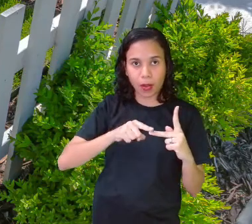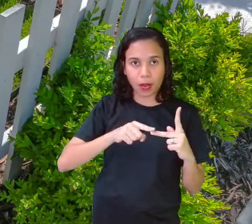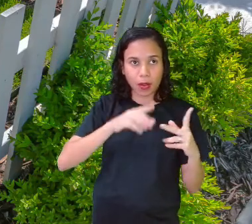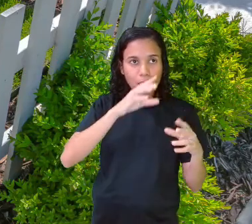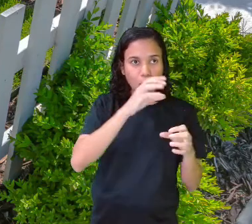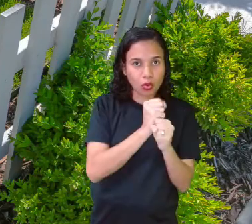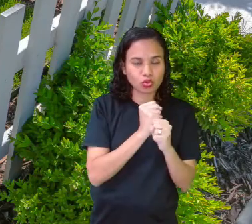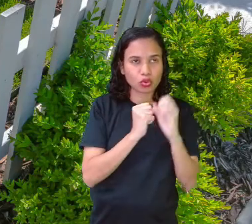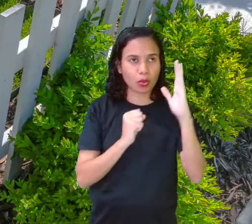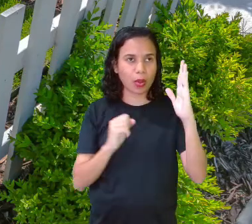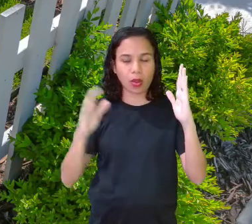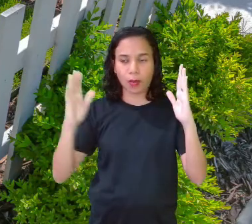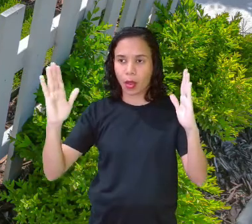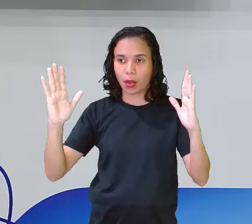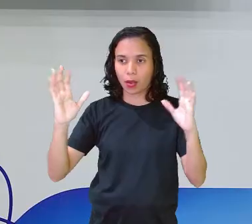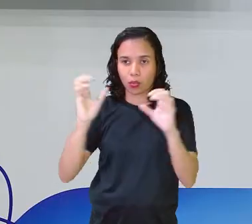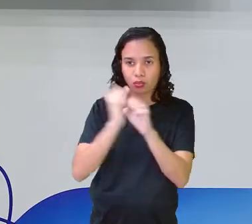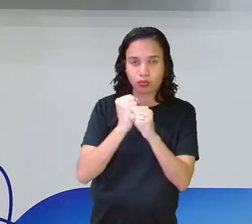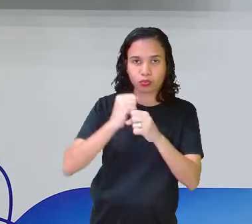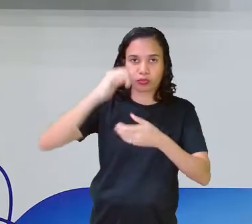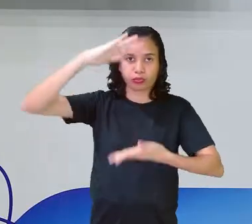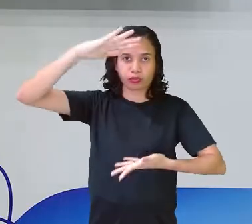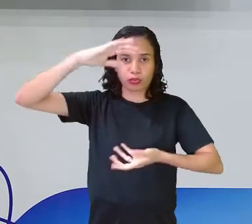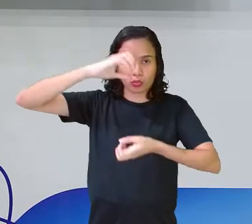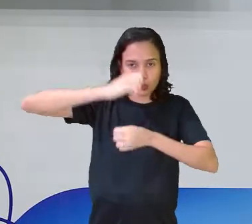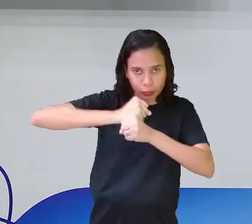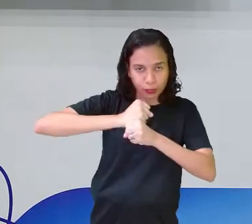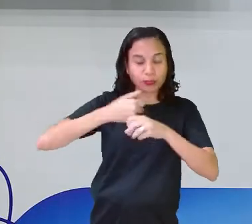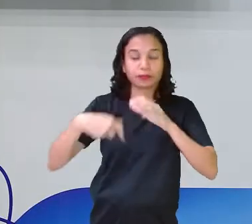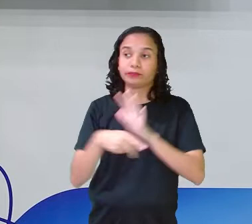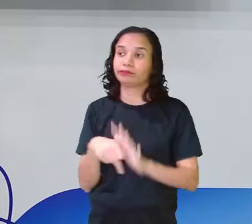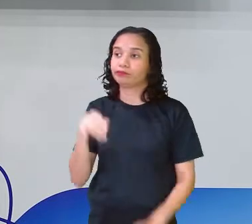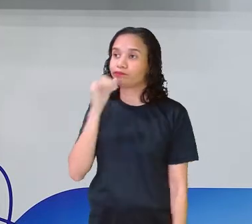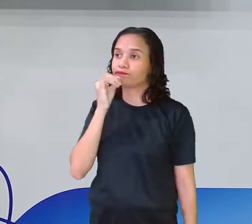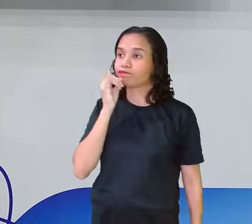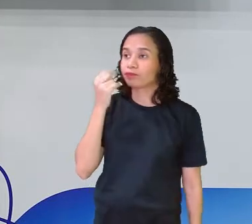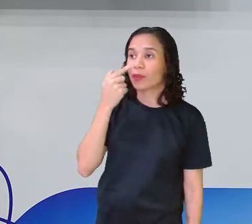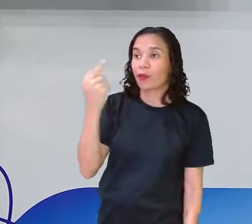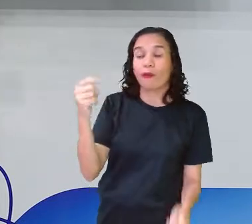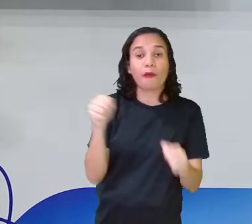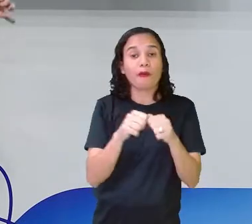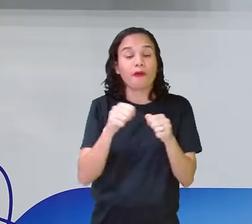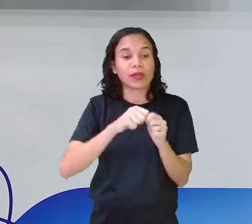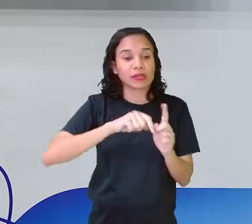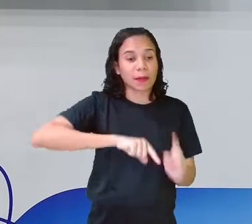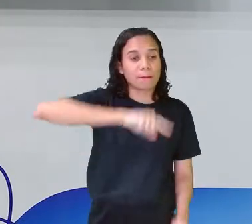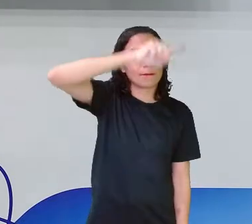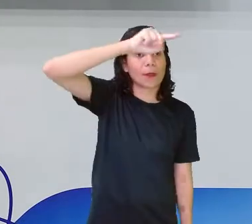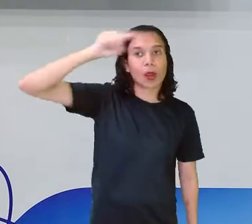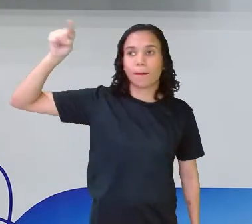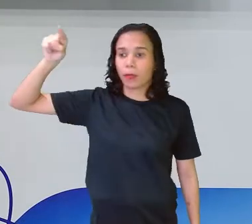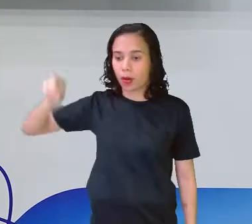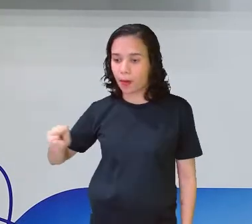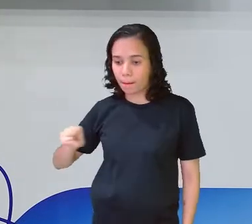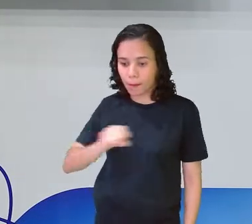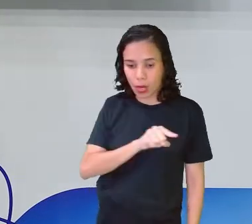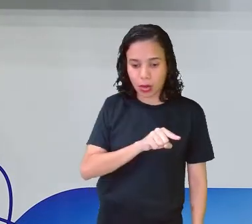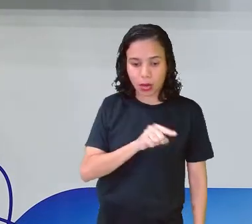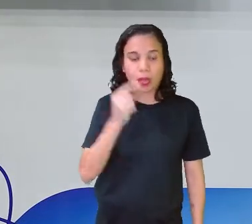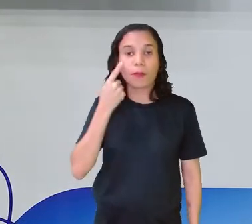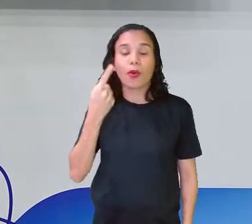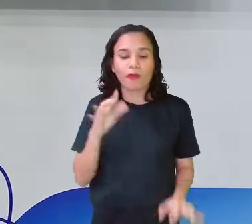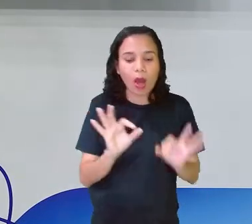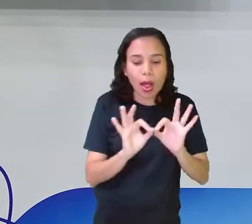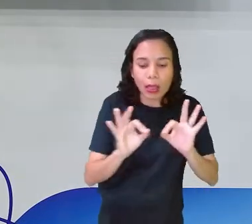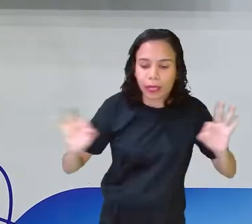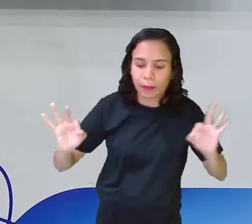polígono. Como assim, professora? O perímetro, eu vou fazer o contorno dele e eu vou